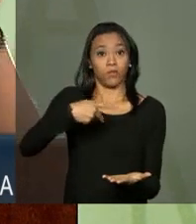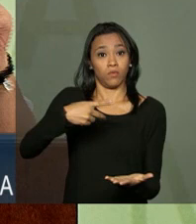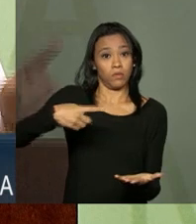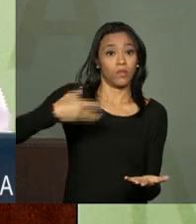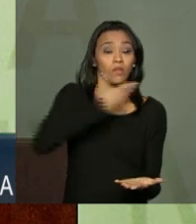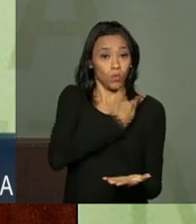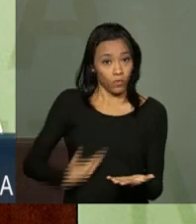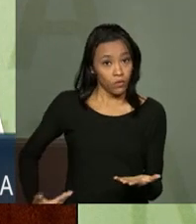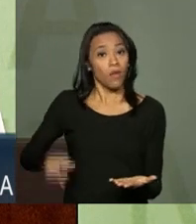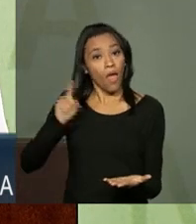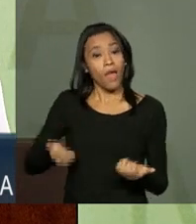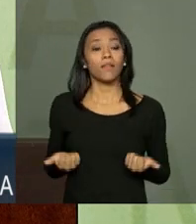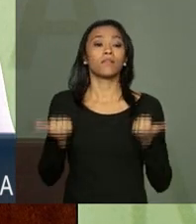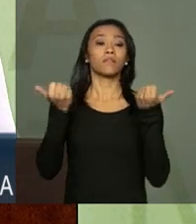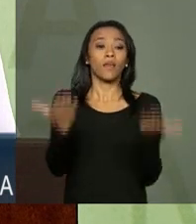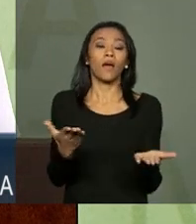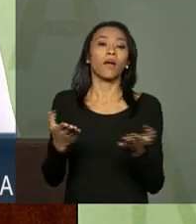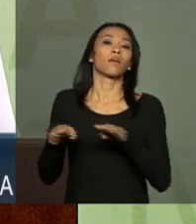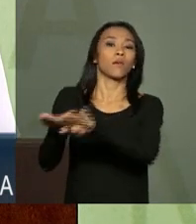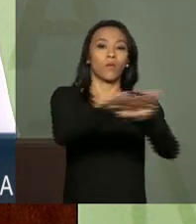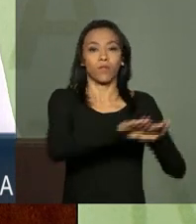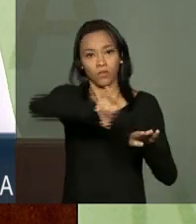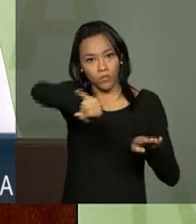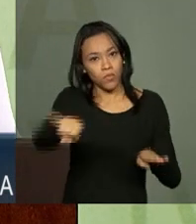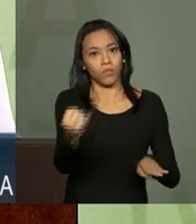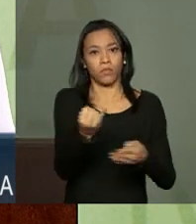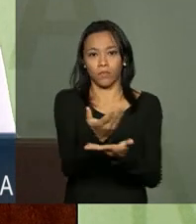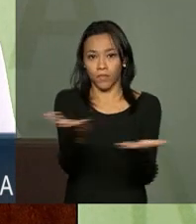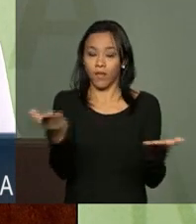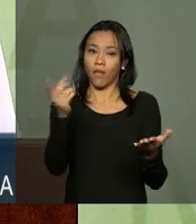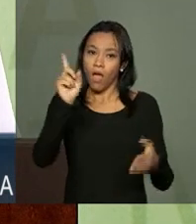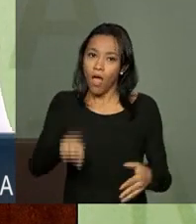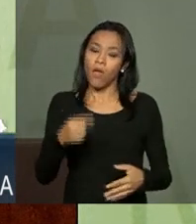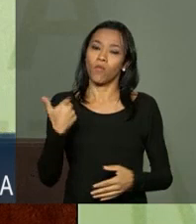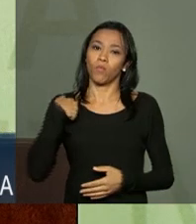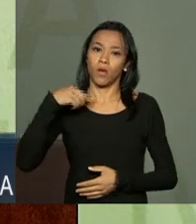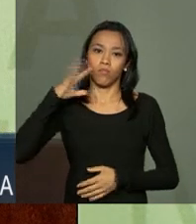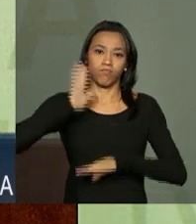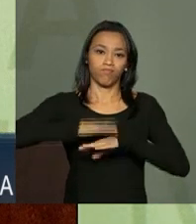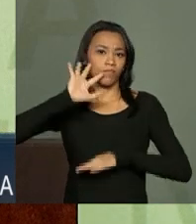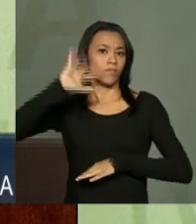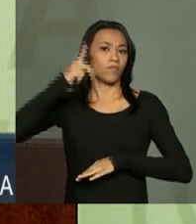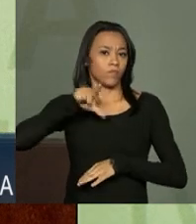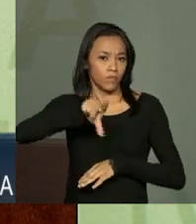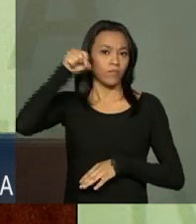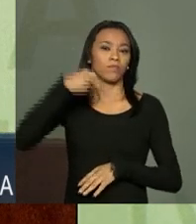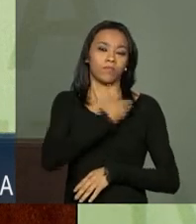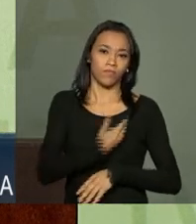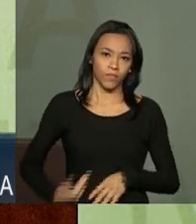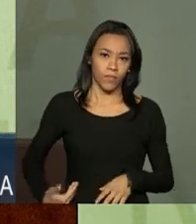garantir oportunidade. Essa foi uma escolha, que nos